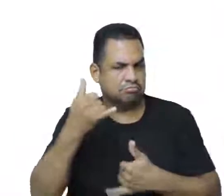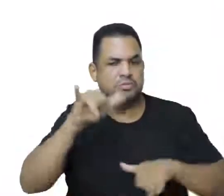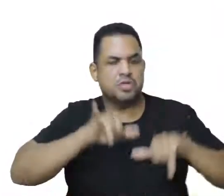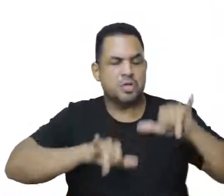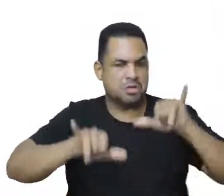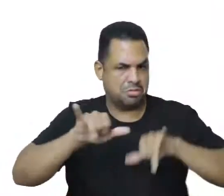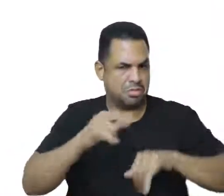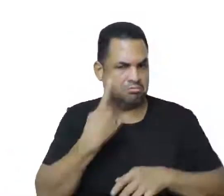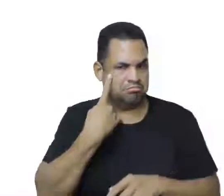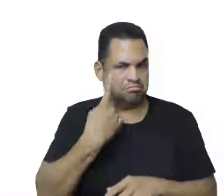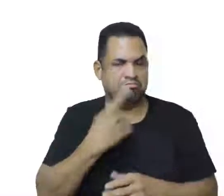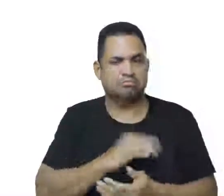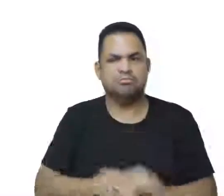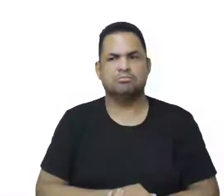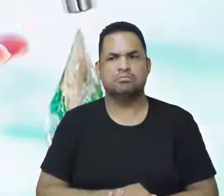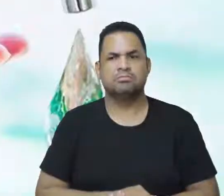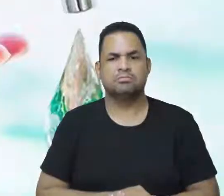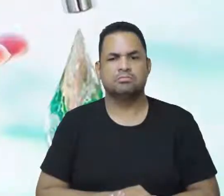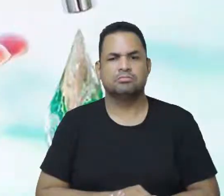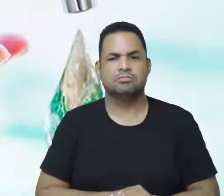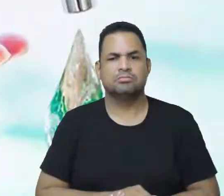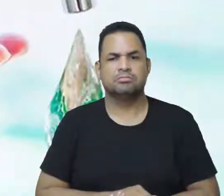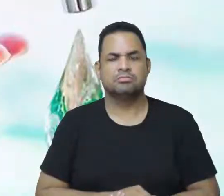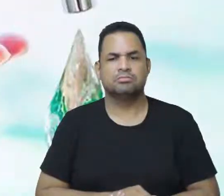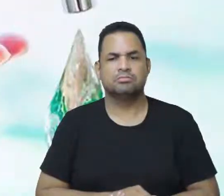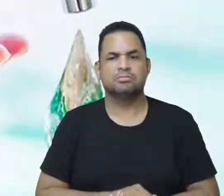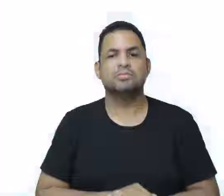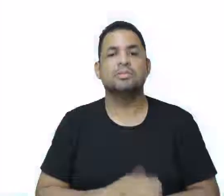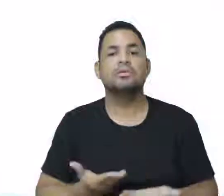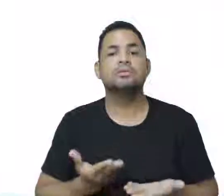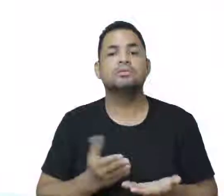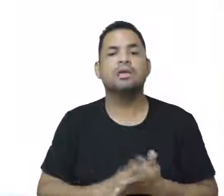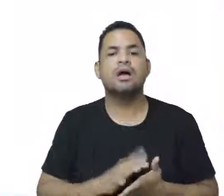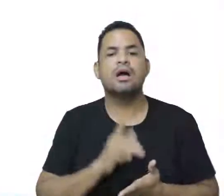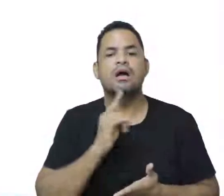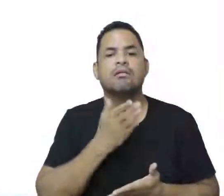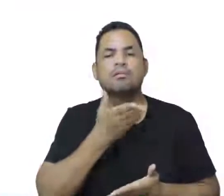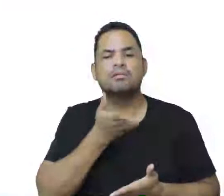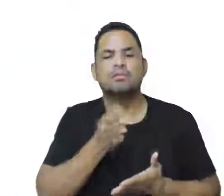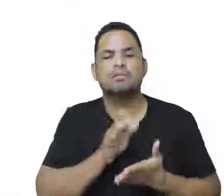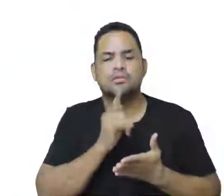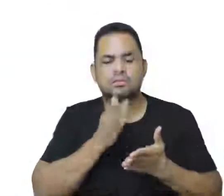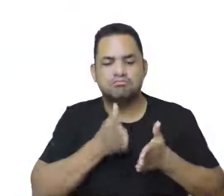Estão vendo só? E onde é que a água foi parar? No lago.